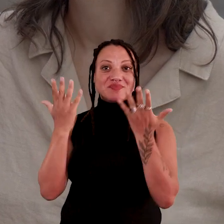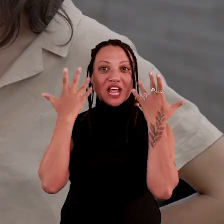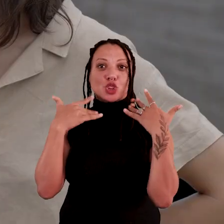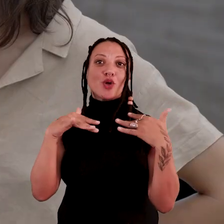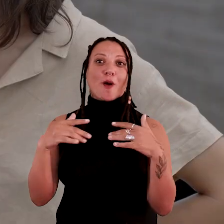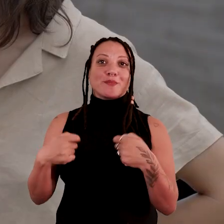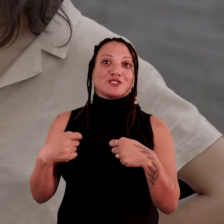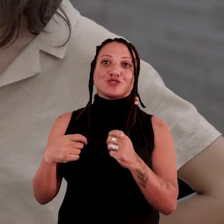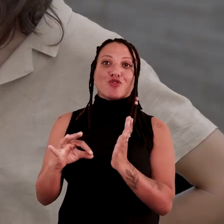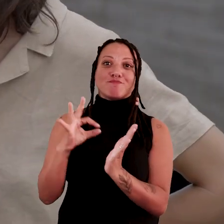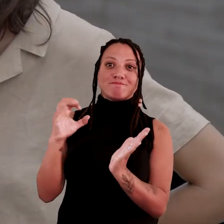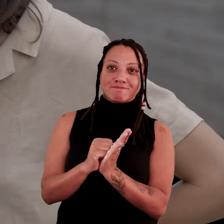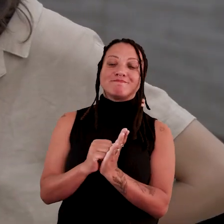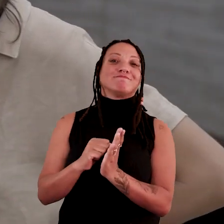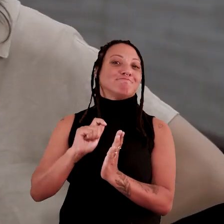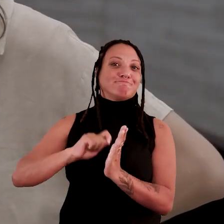isso estamos aqui até hoje.